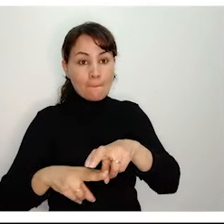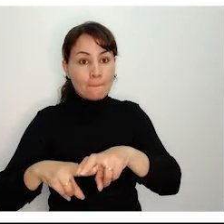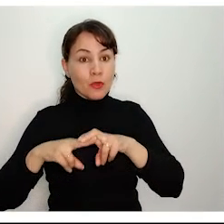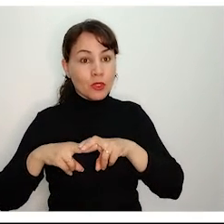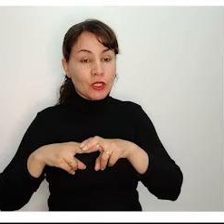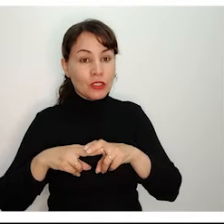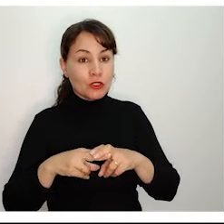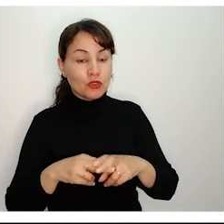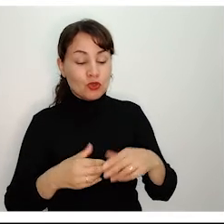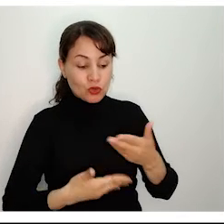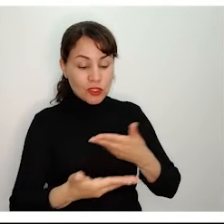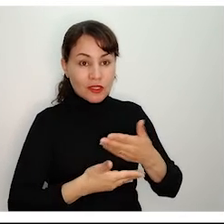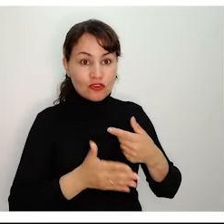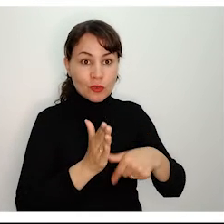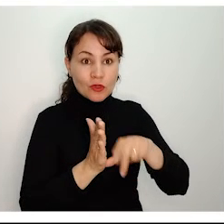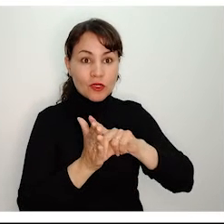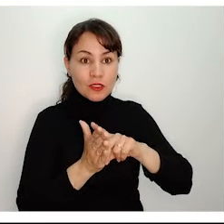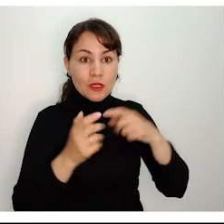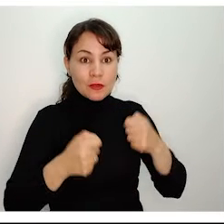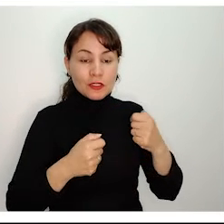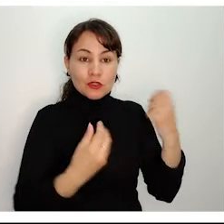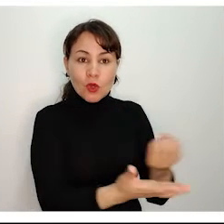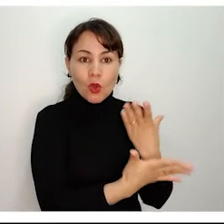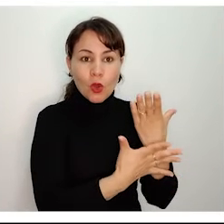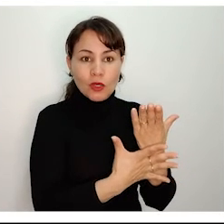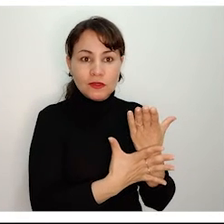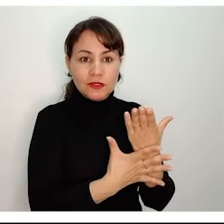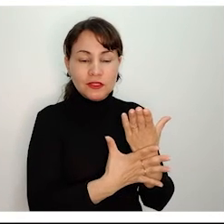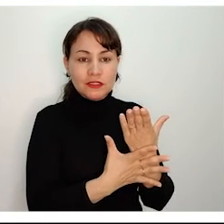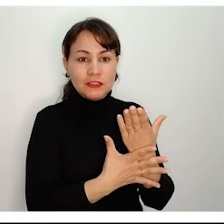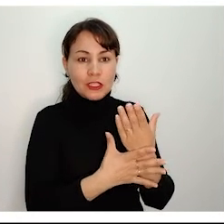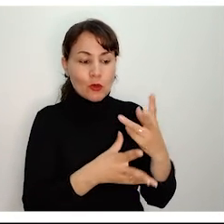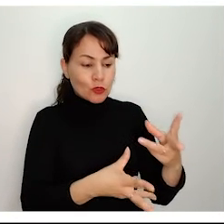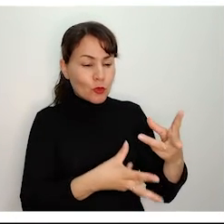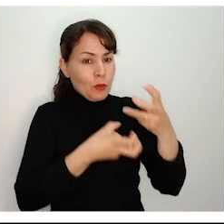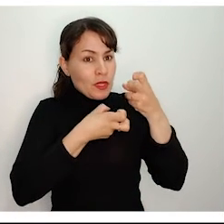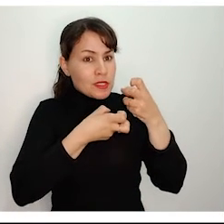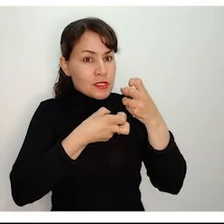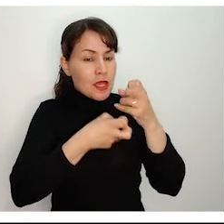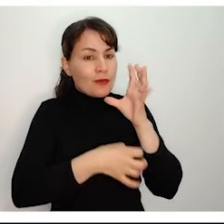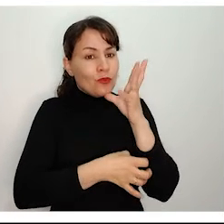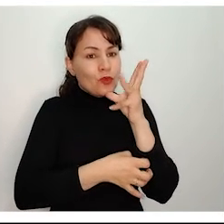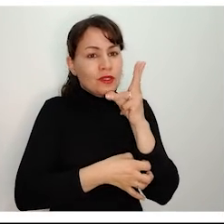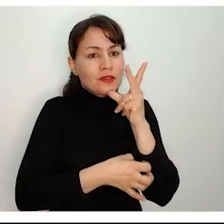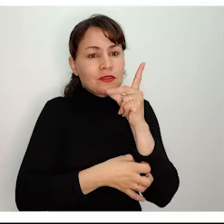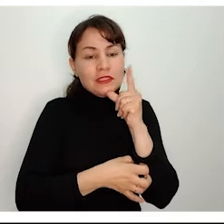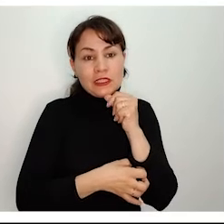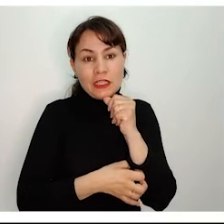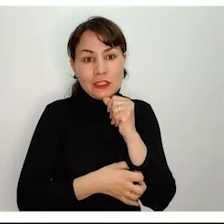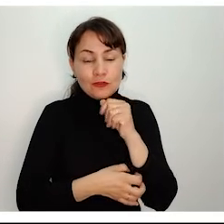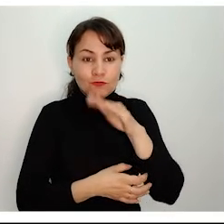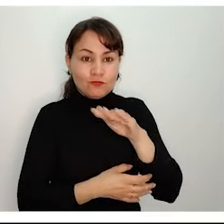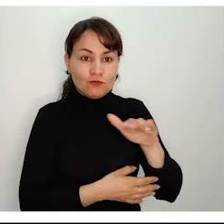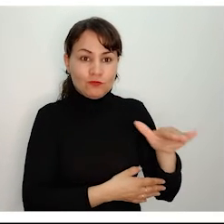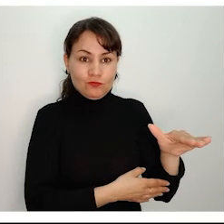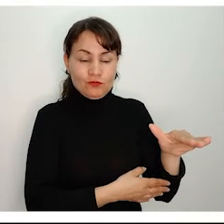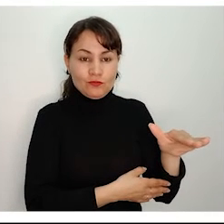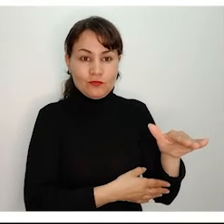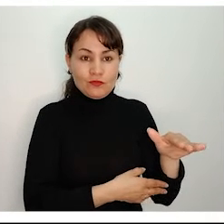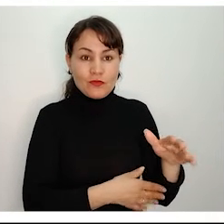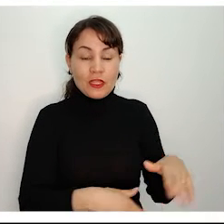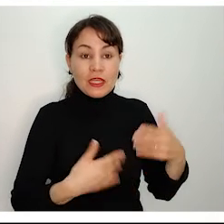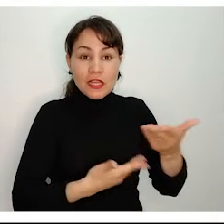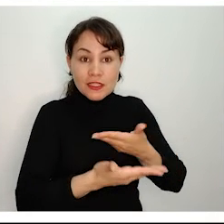as intervenções precoces precisam realmente acontecer assim que qualquer atraso for identificado